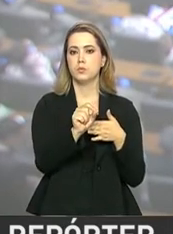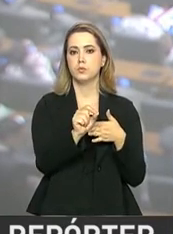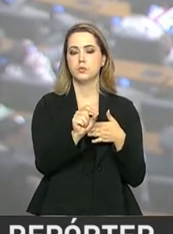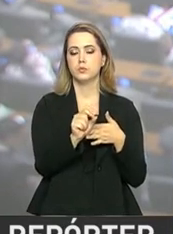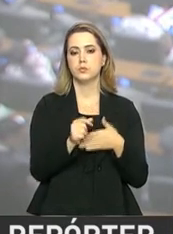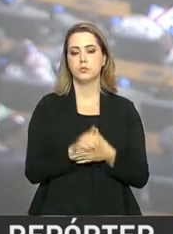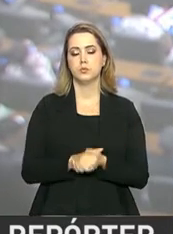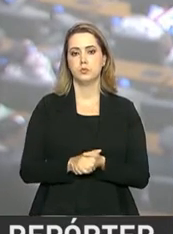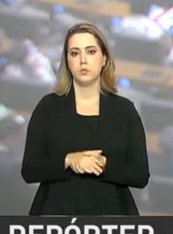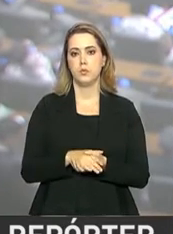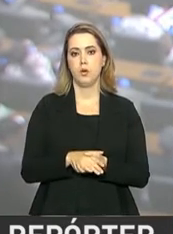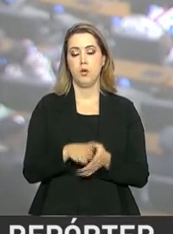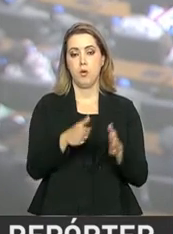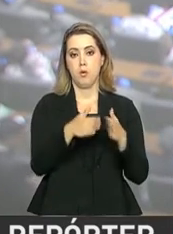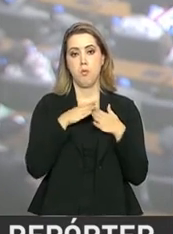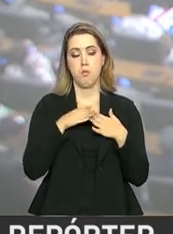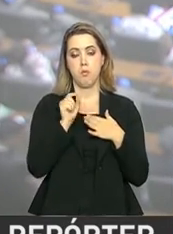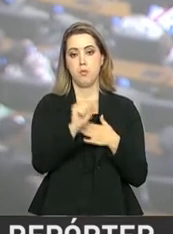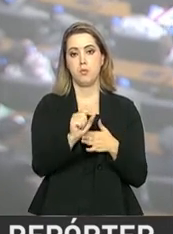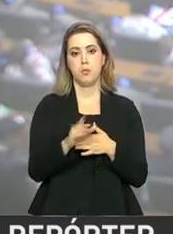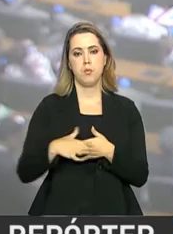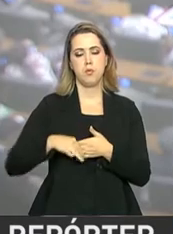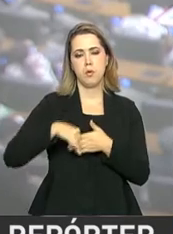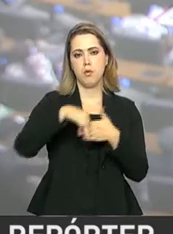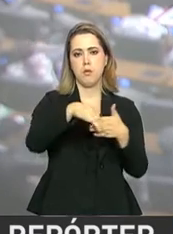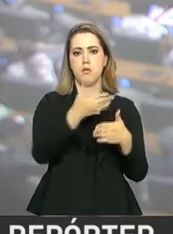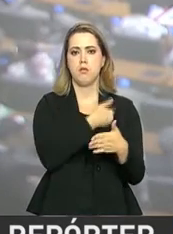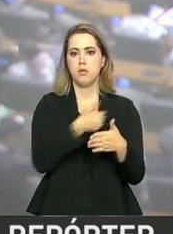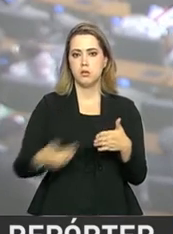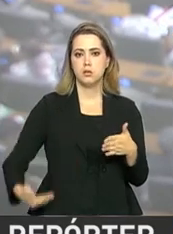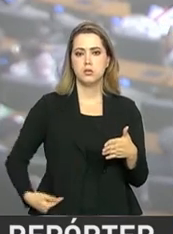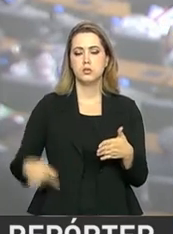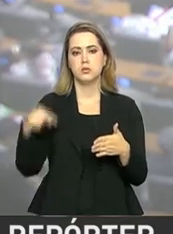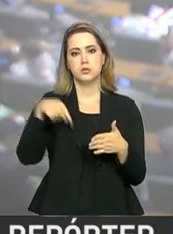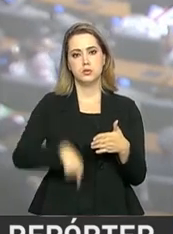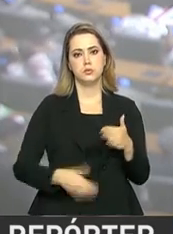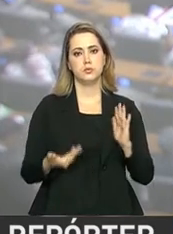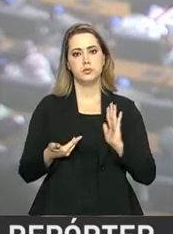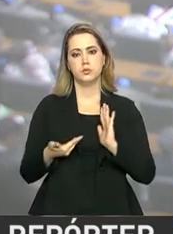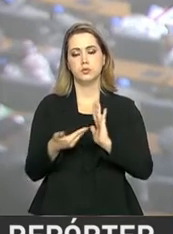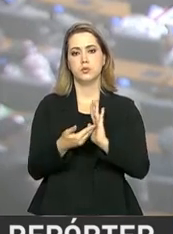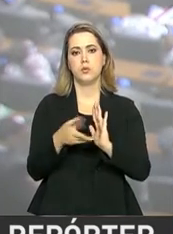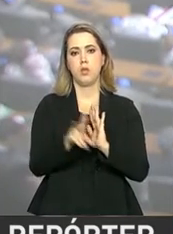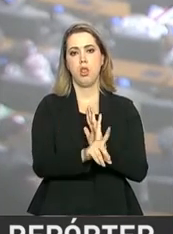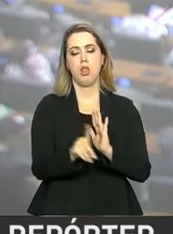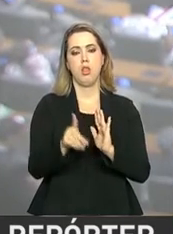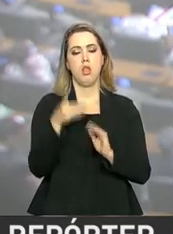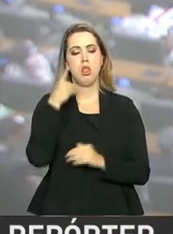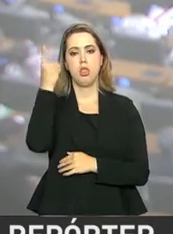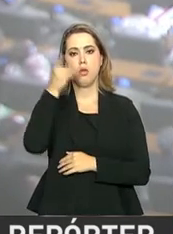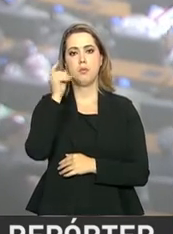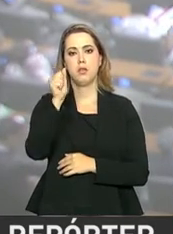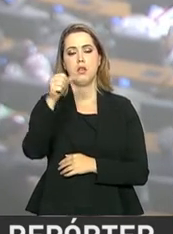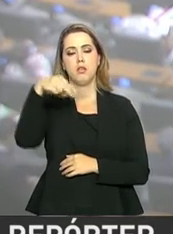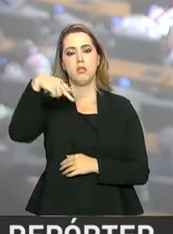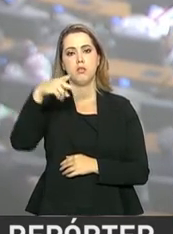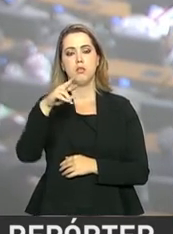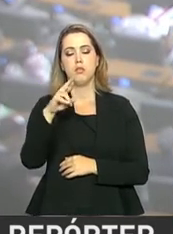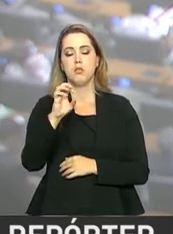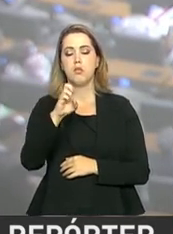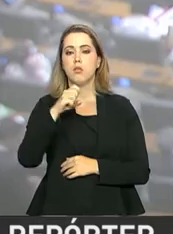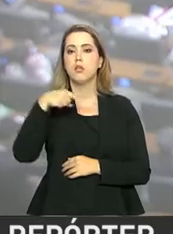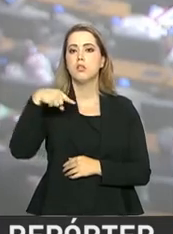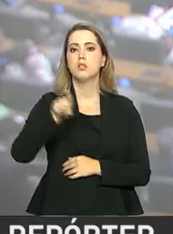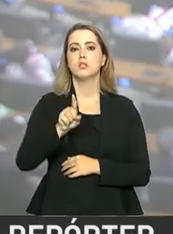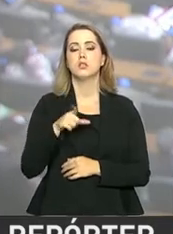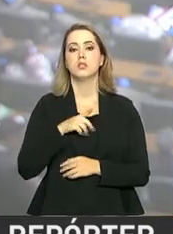foi protocolado pelo próprio líder do governo aqui na Câmara dos Deputados, deputado André Moura, que pede a